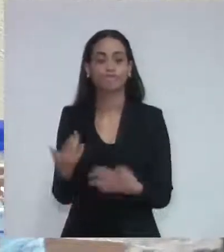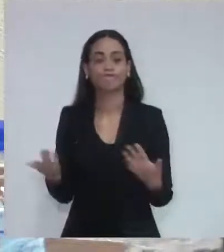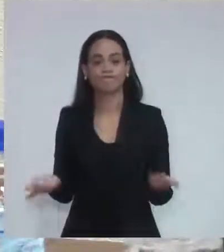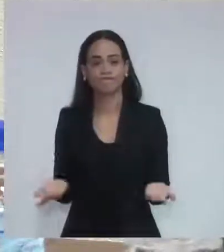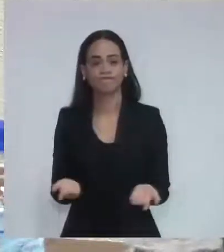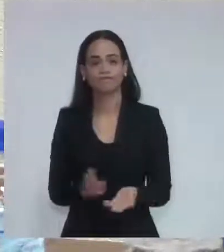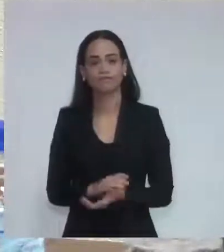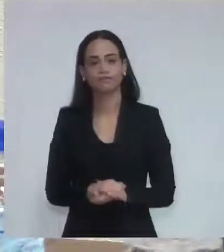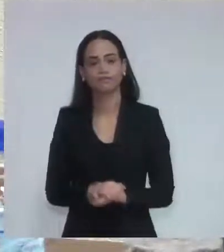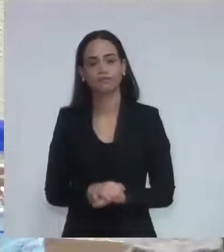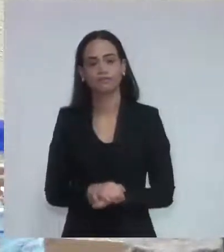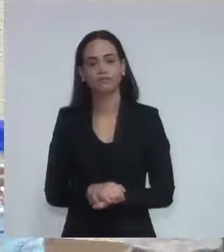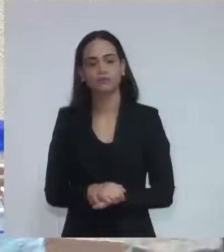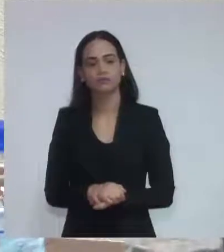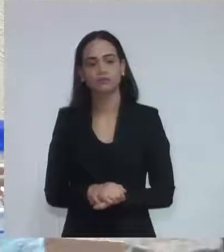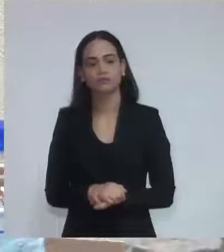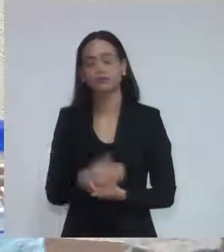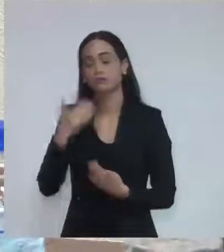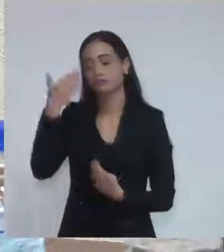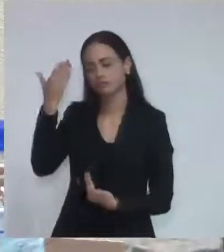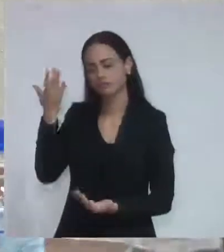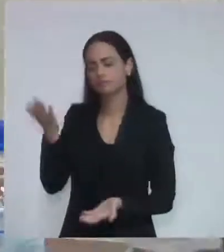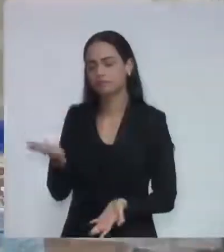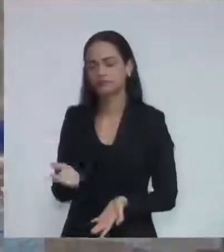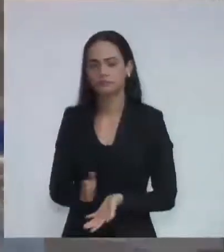Então, obrigado a todos aí.